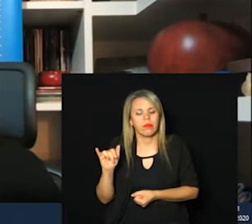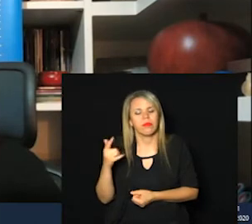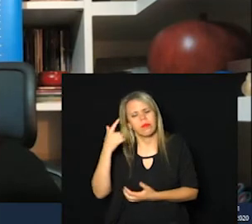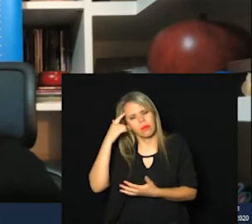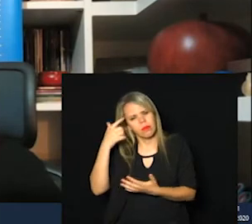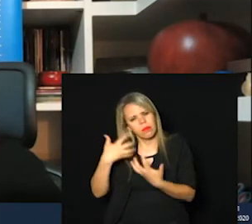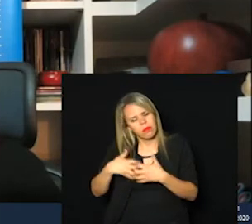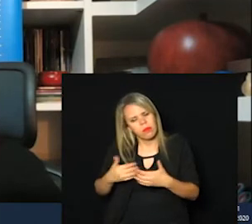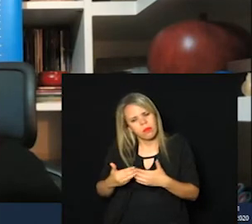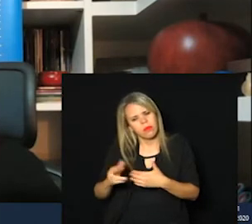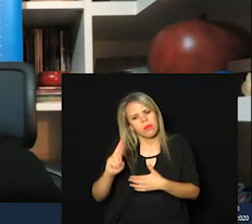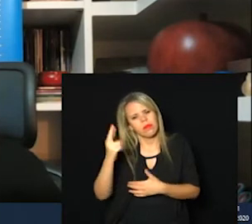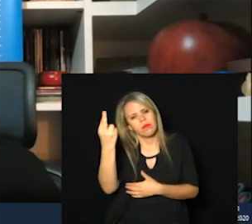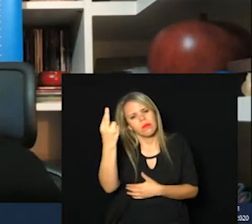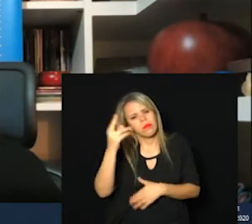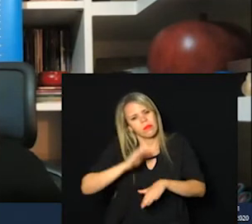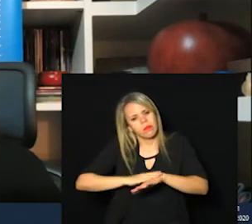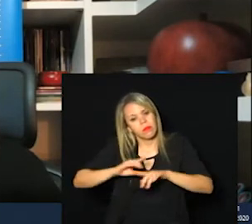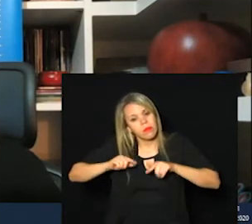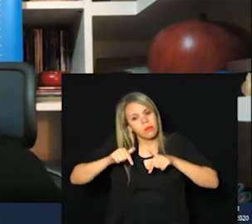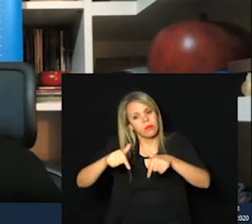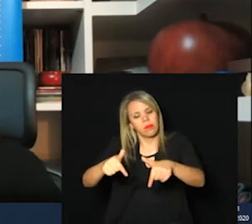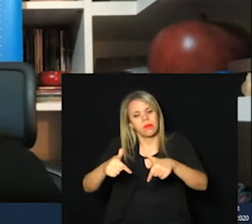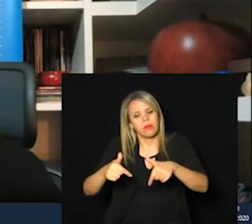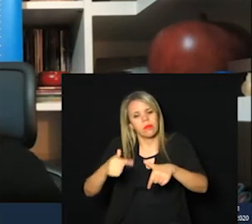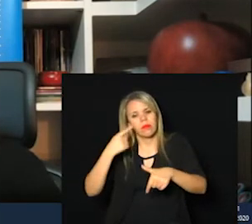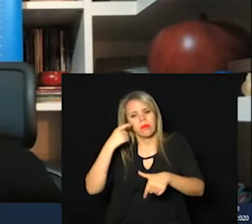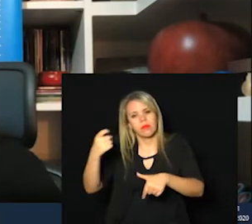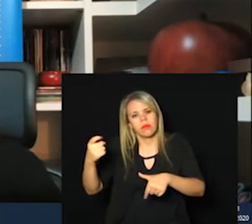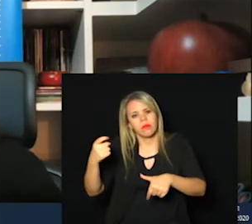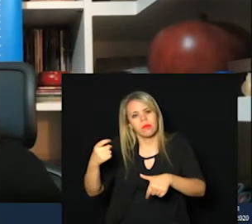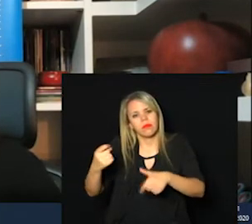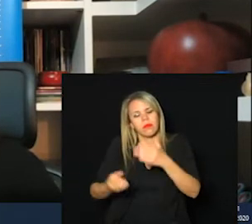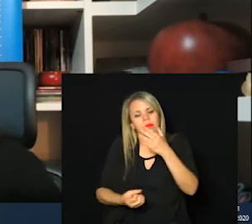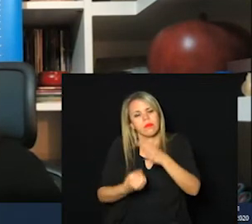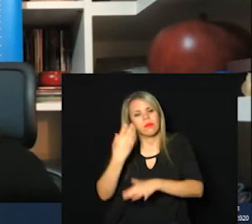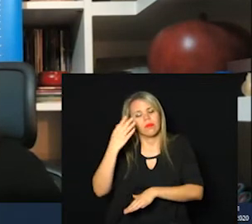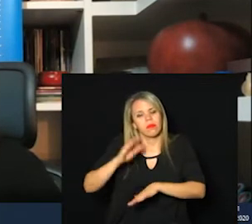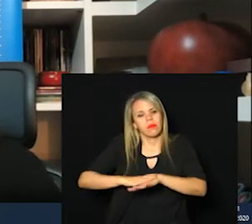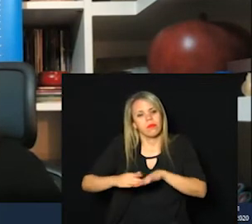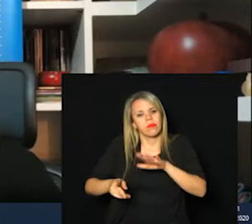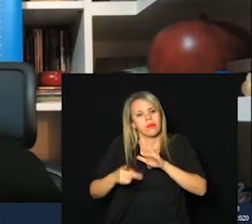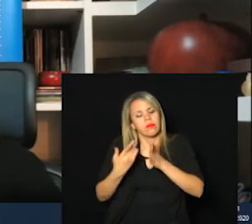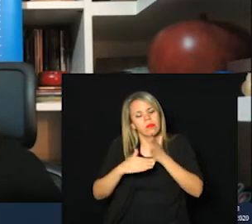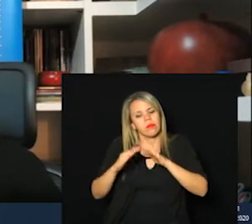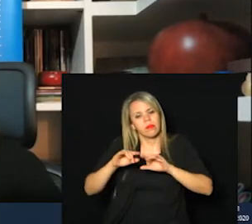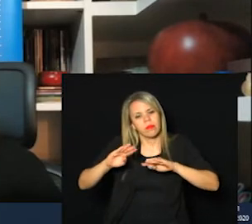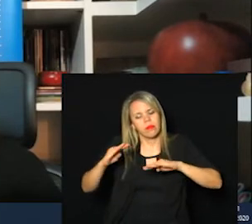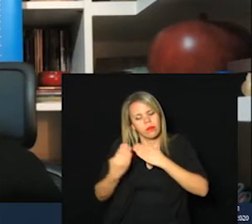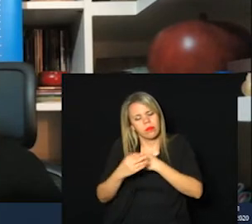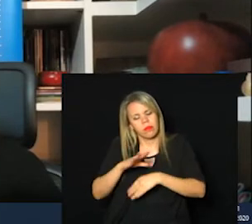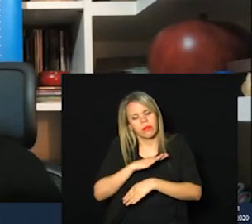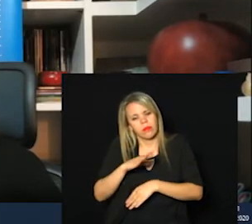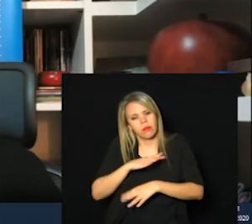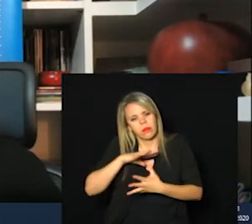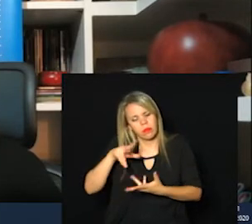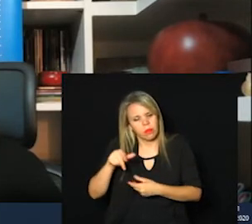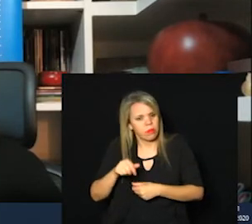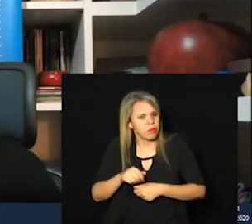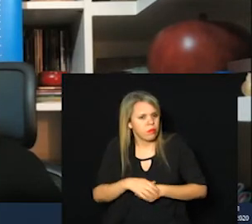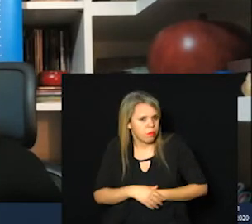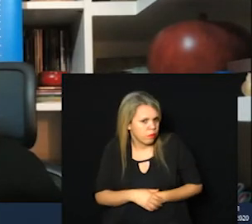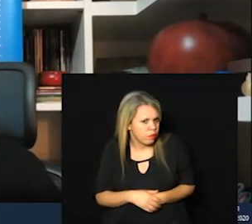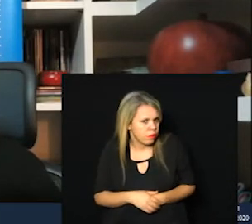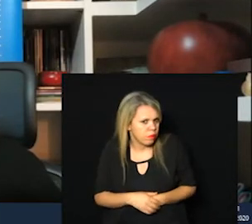nas consequências das próprias ações e a se interessar pelo que acontecia na própria escola, no bairro, na cidade, no mundo.